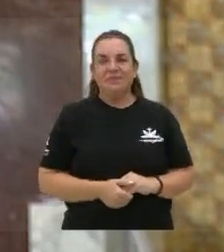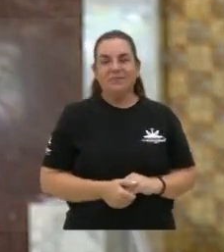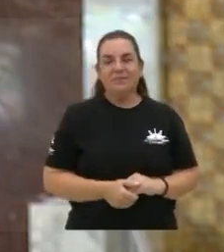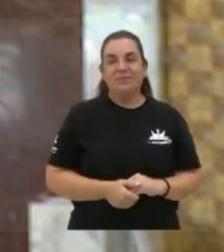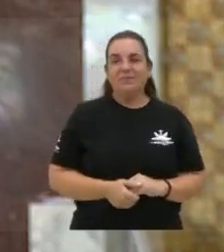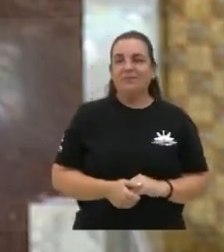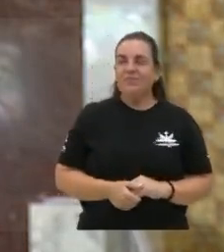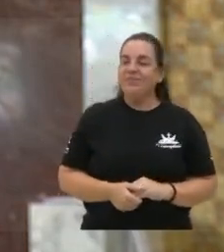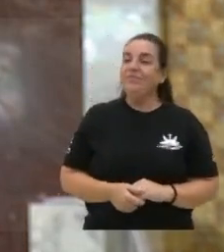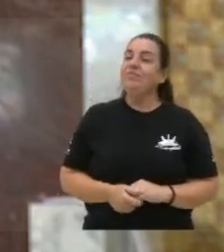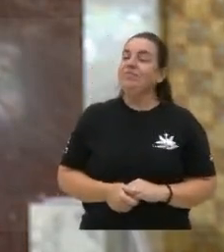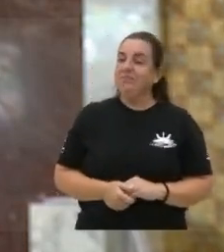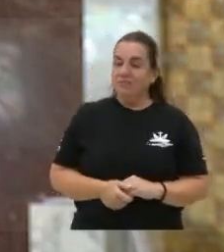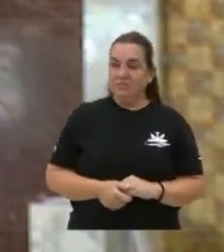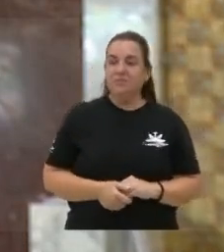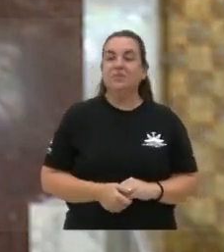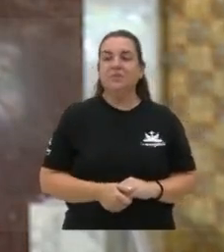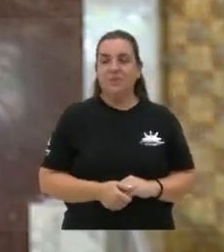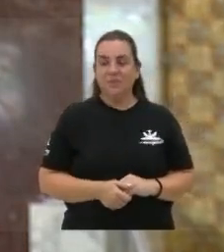Ontem no Evangelho,